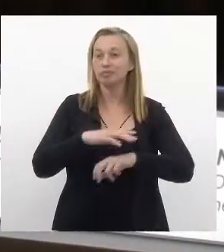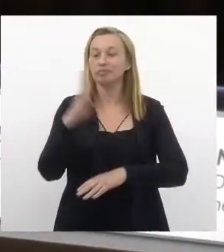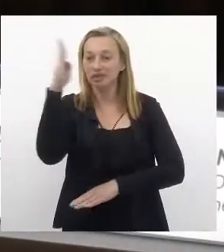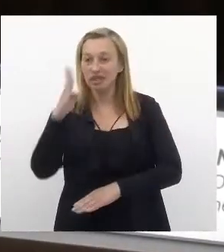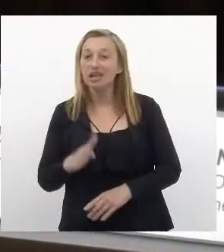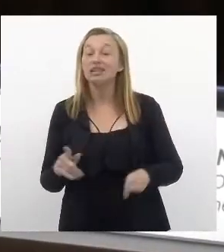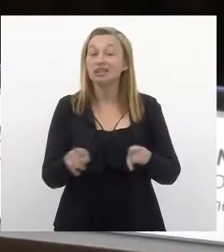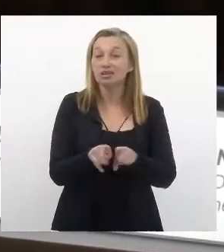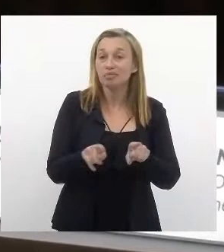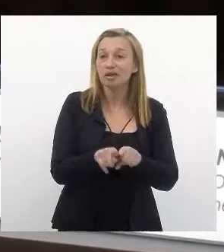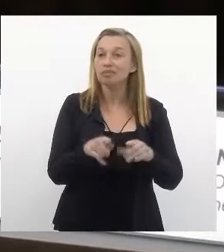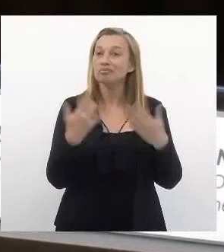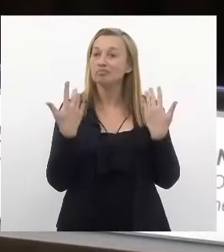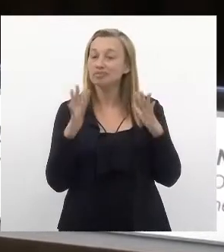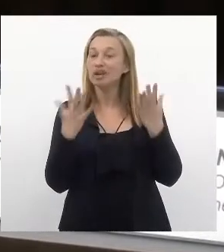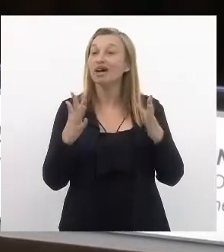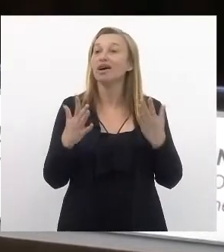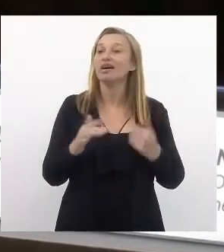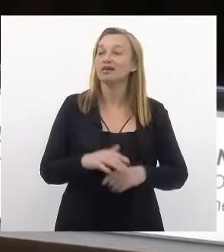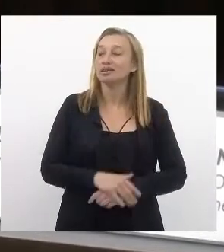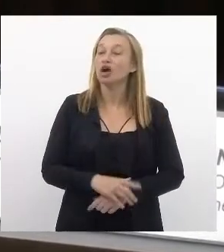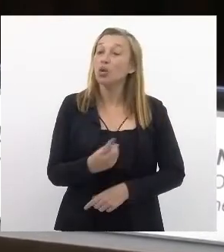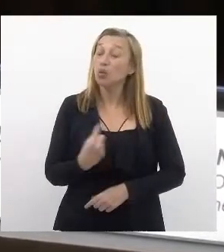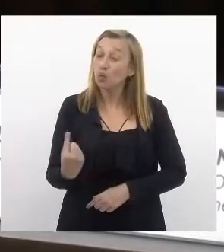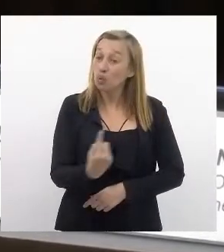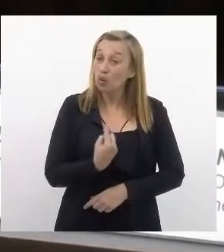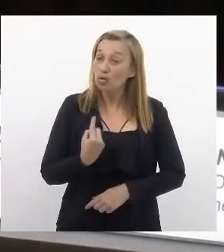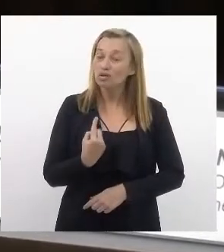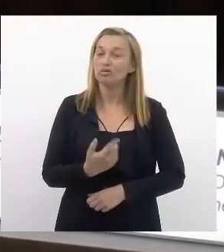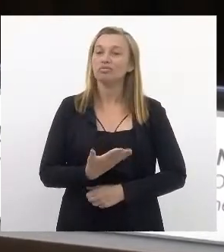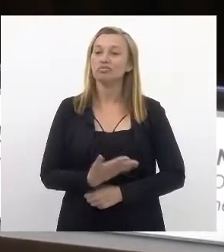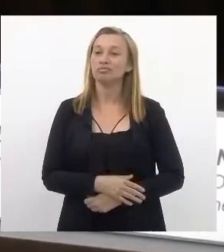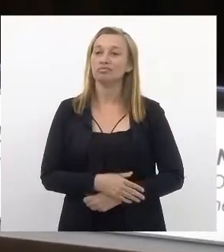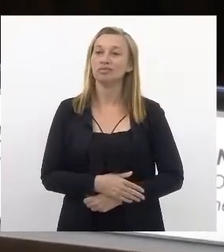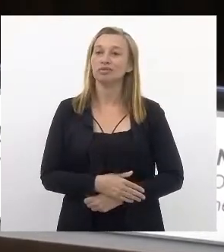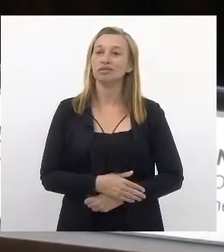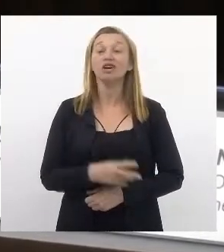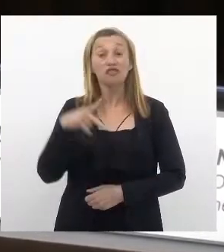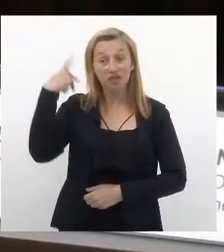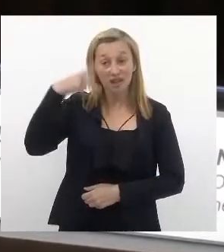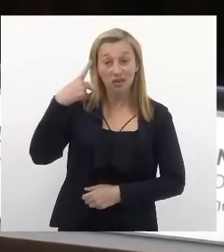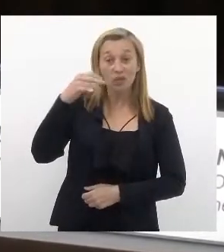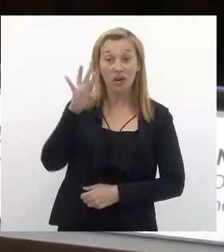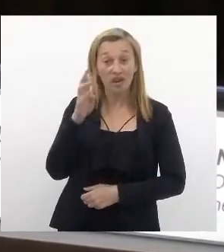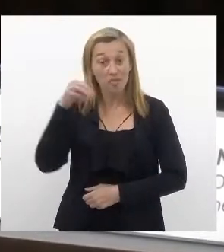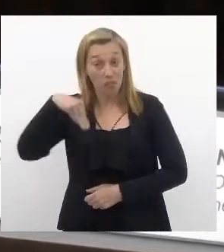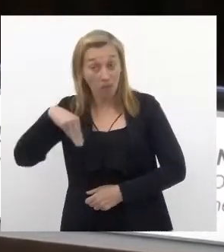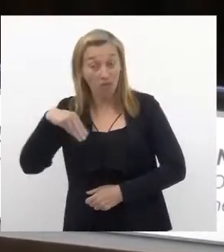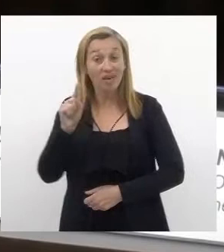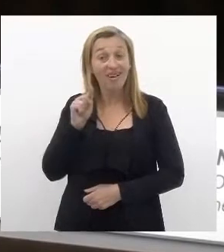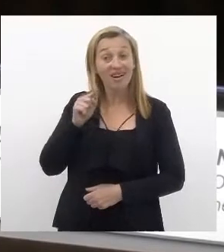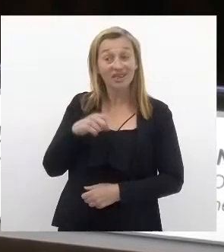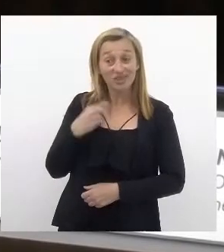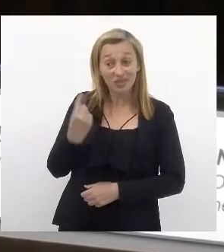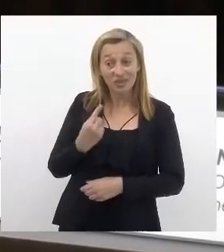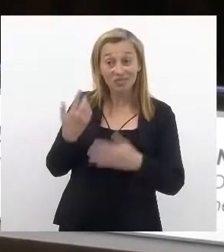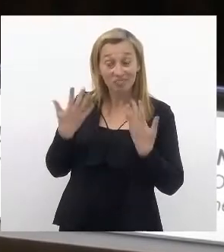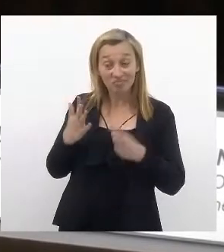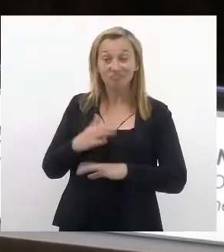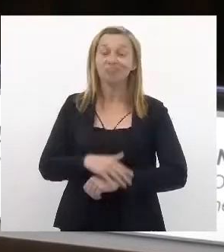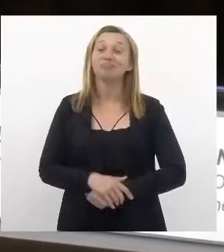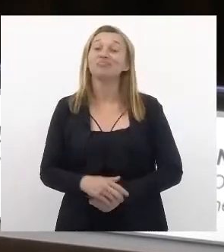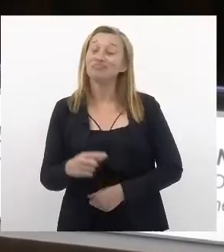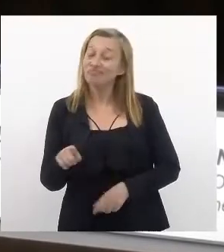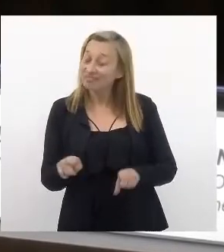Quero saudar também o nosso querido vereador Raimon, a quem saudando.